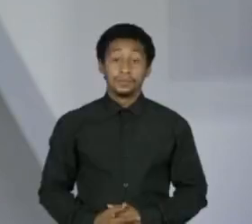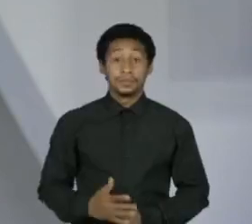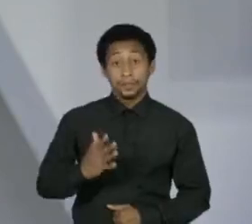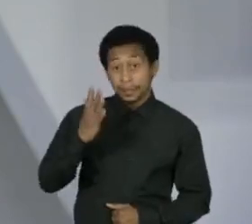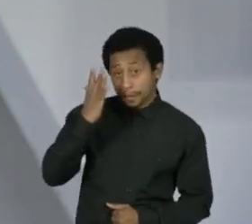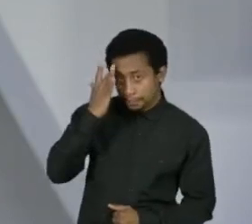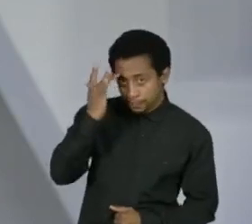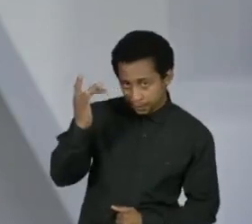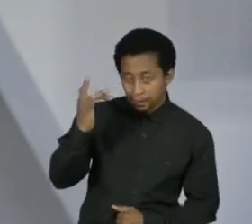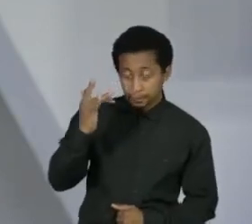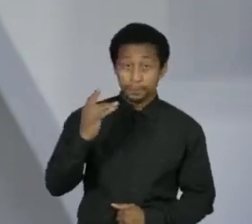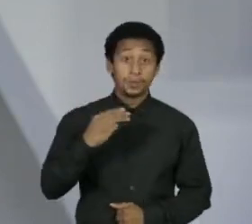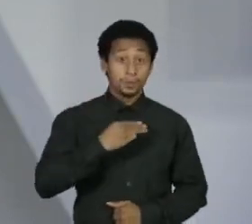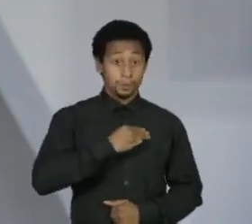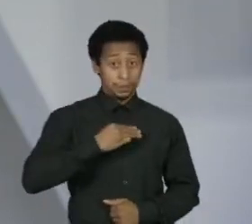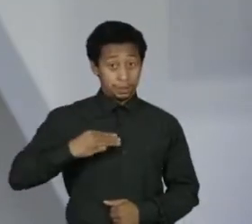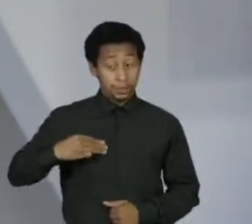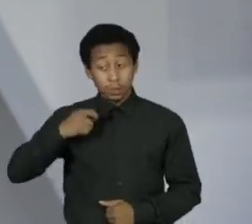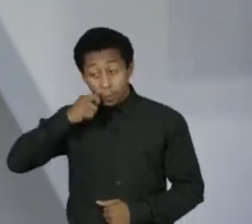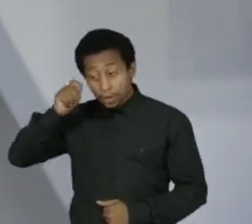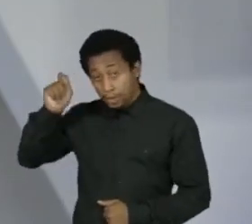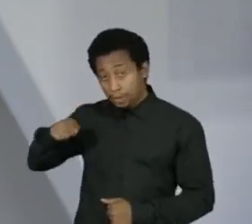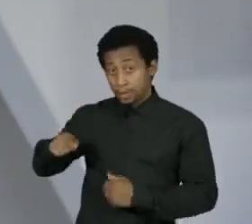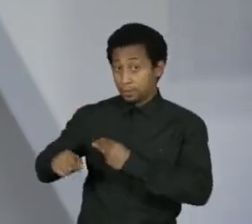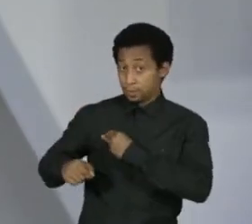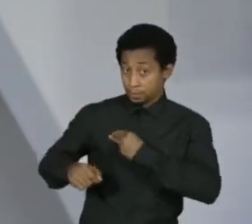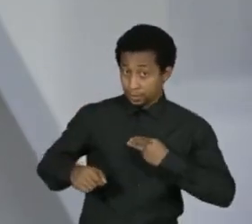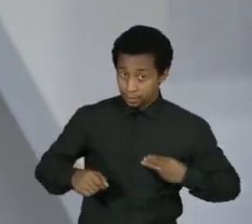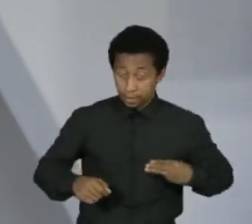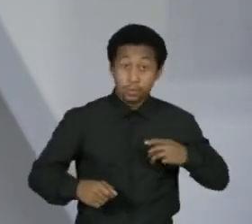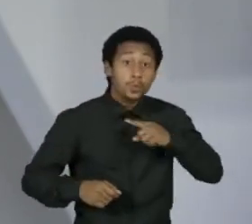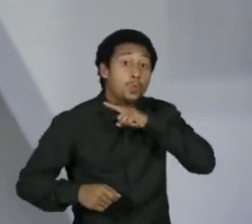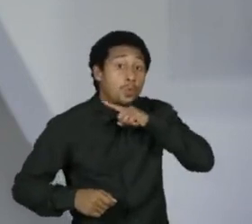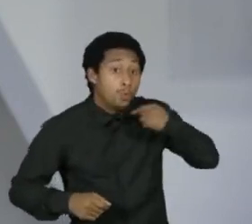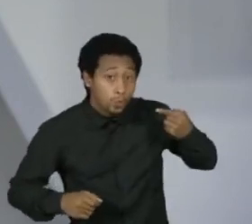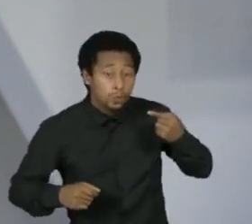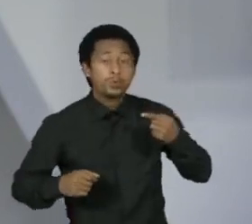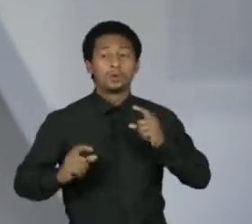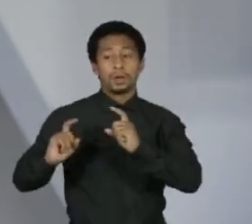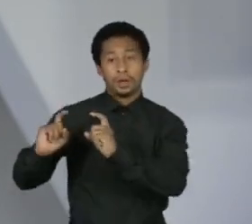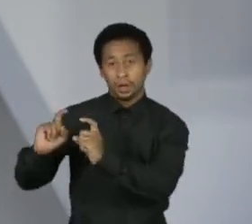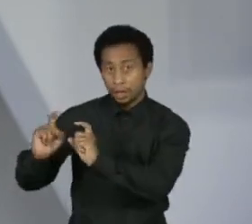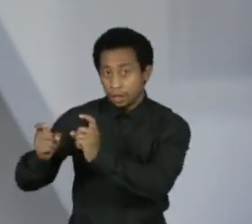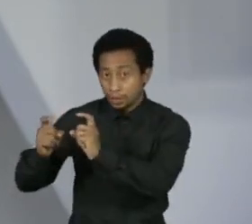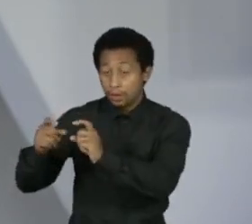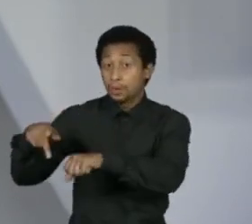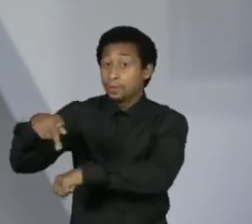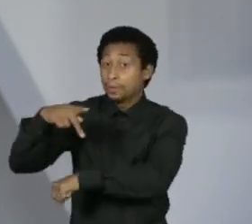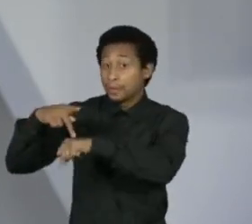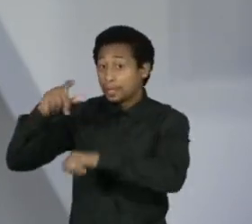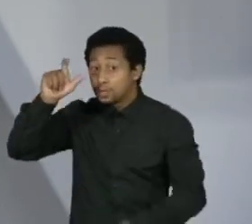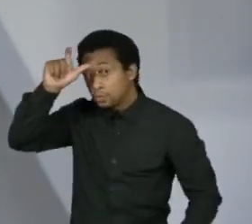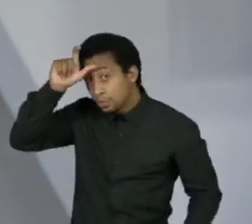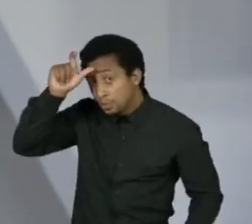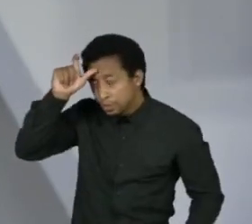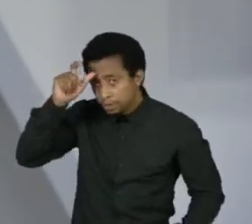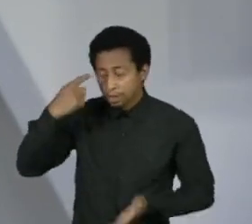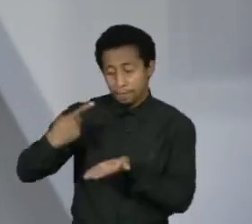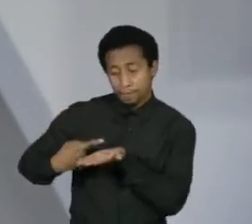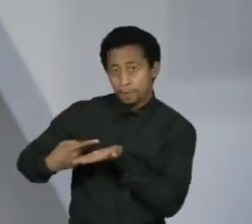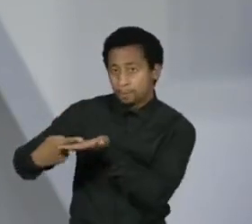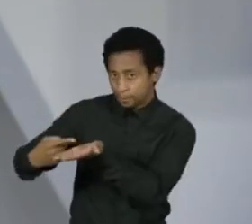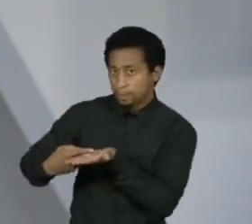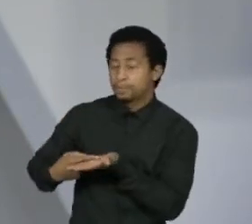Amanhã, ministros ucranianos e russos se reúnem na Turquia em mais uma rodada de negociações pelo fim da guerra.